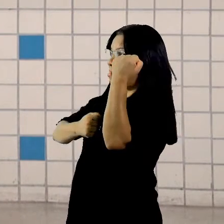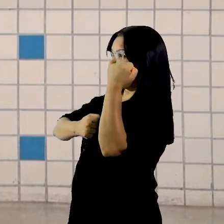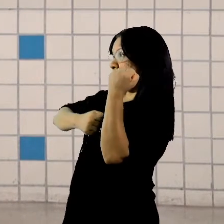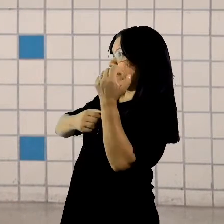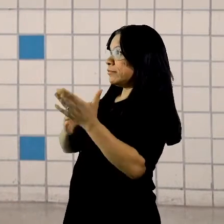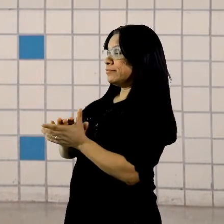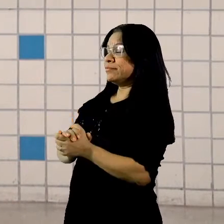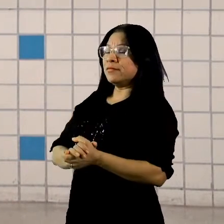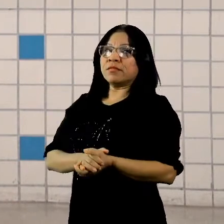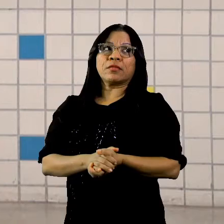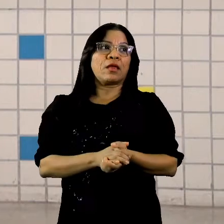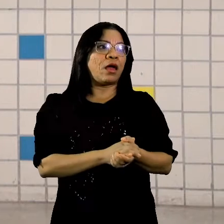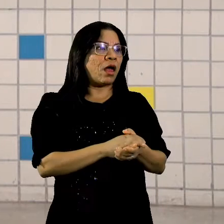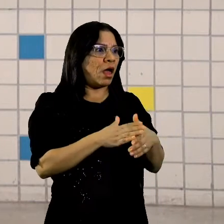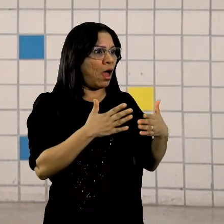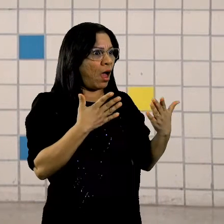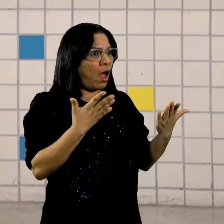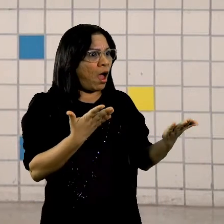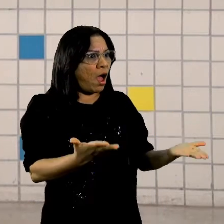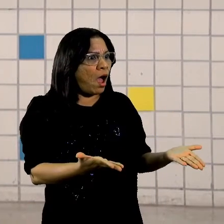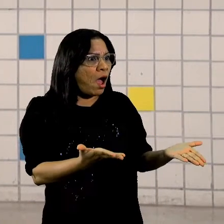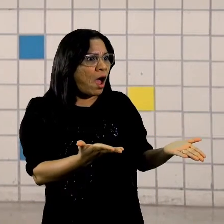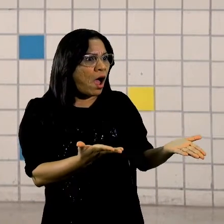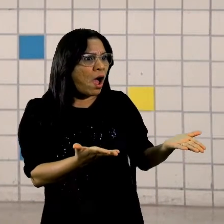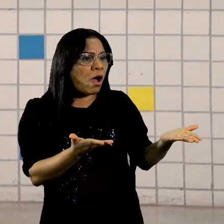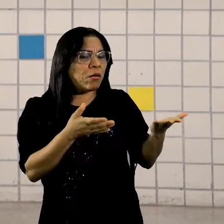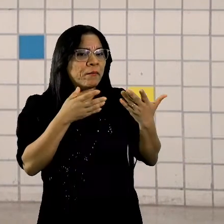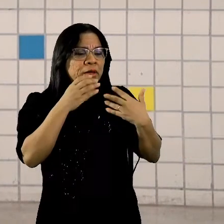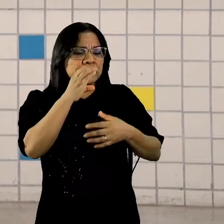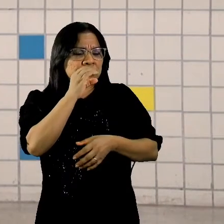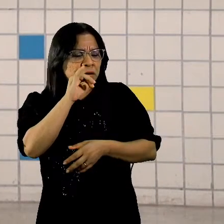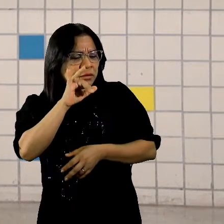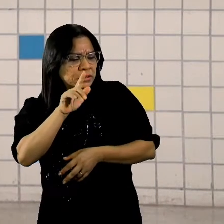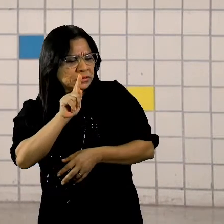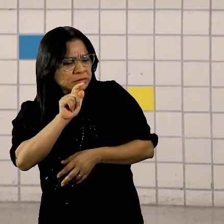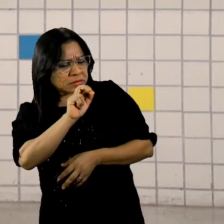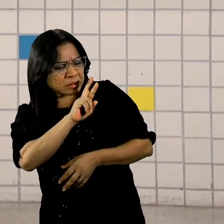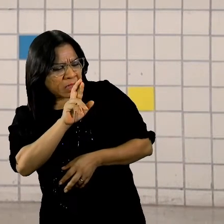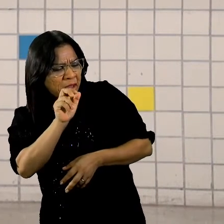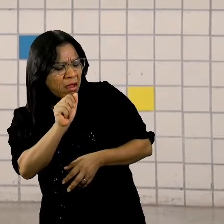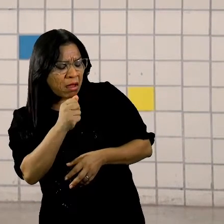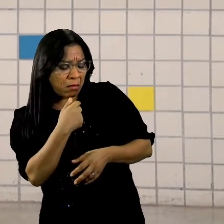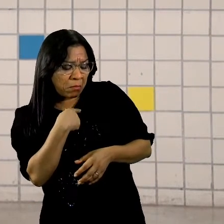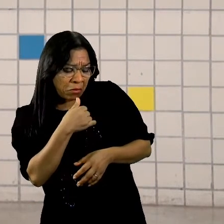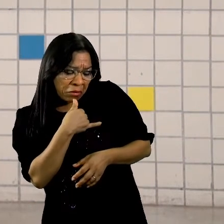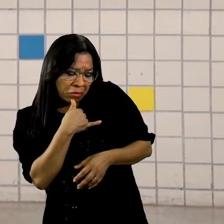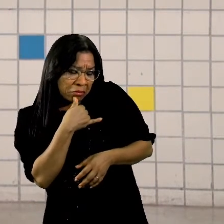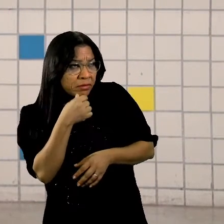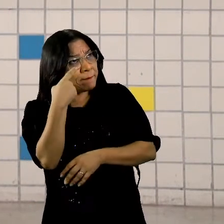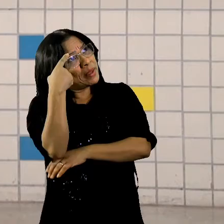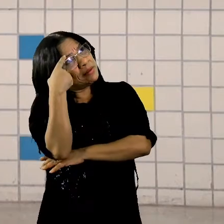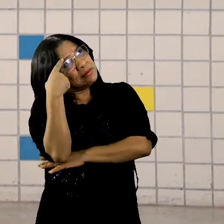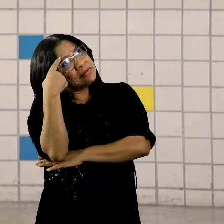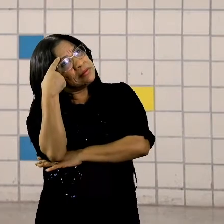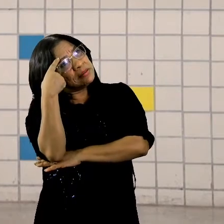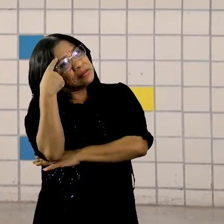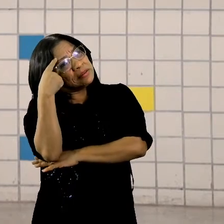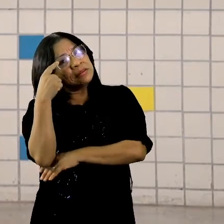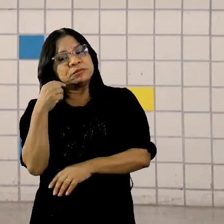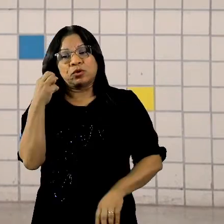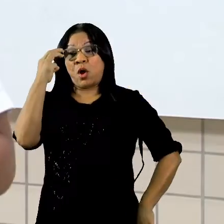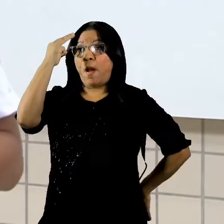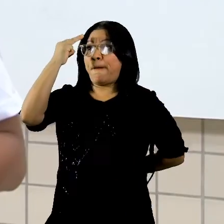deixando a cigarra pensando no erro que havia cometido. Moral da história: quem planta,